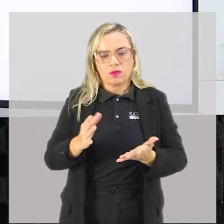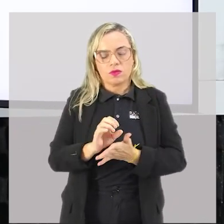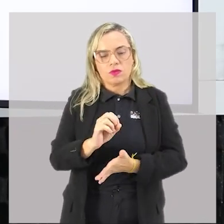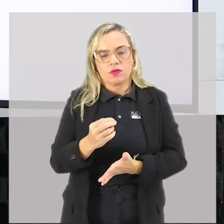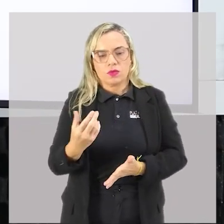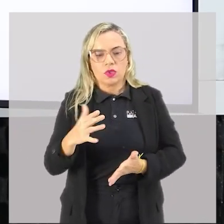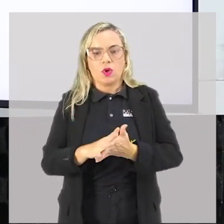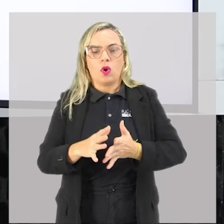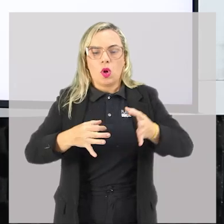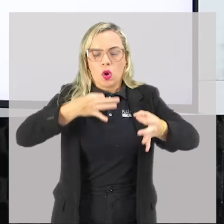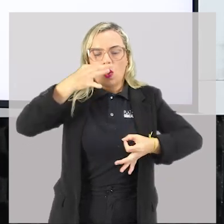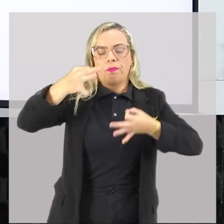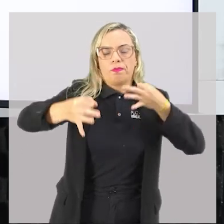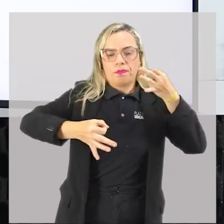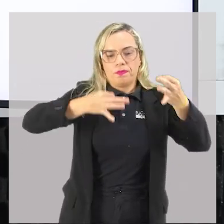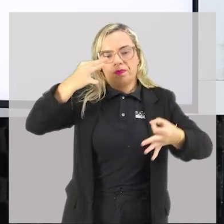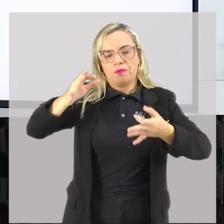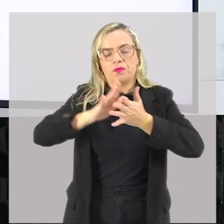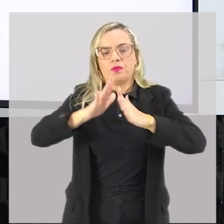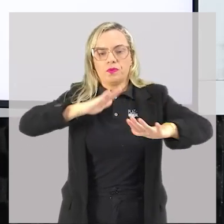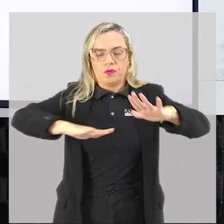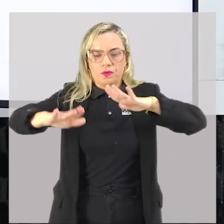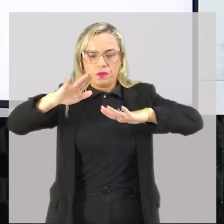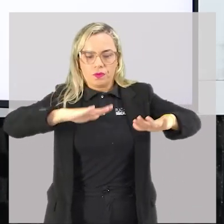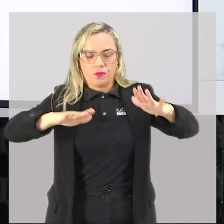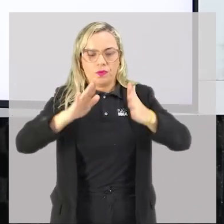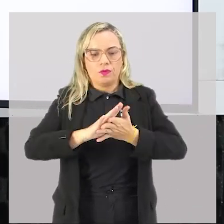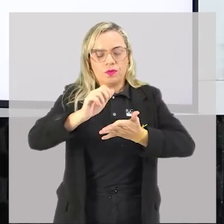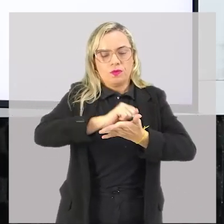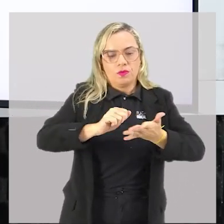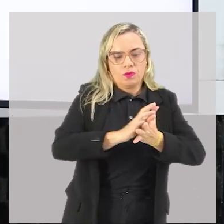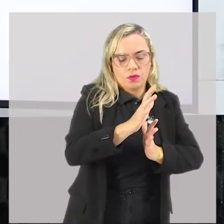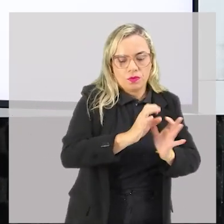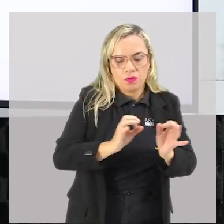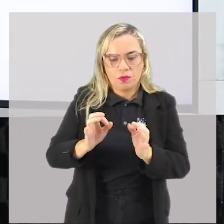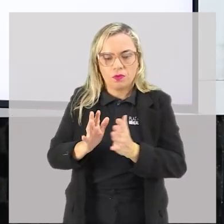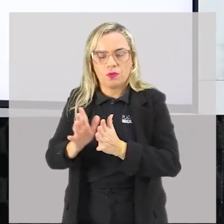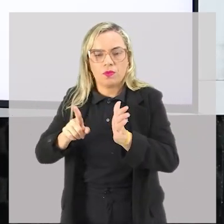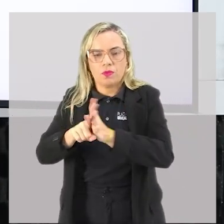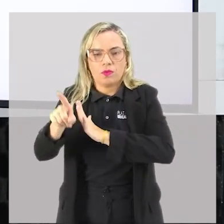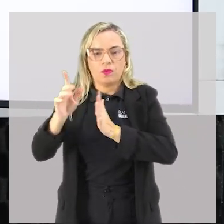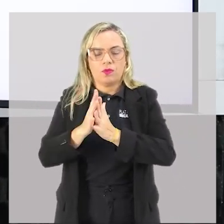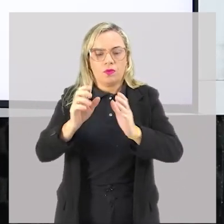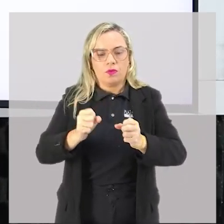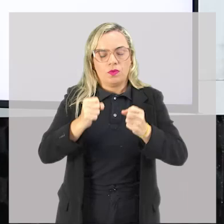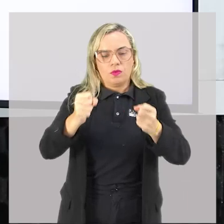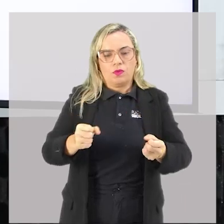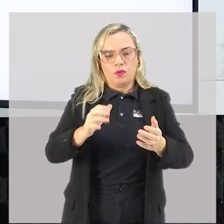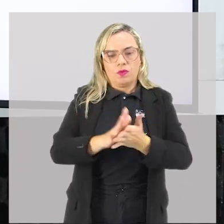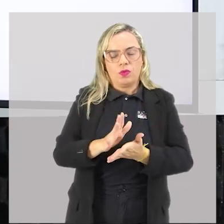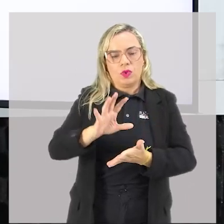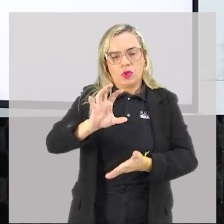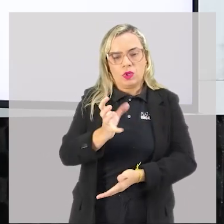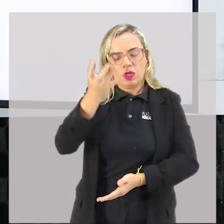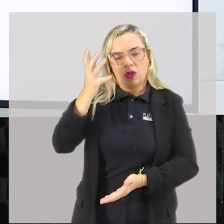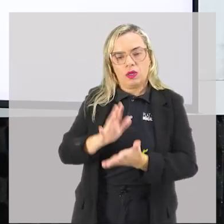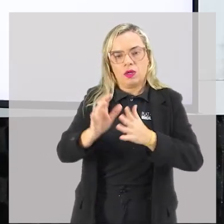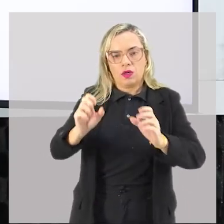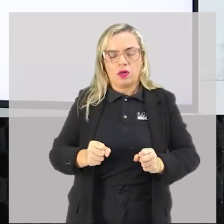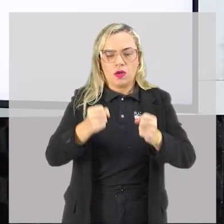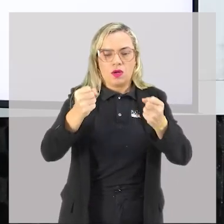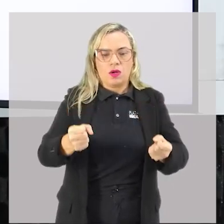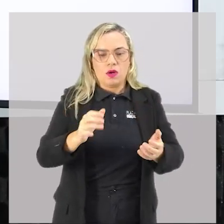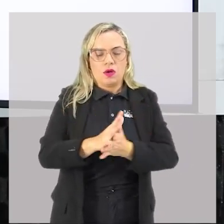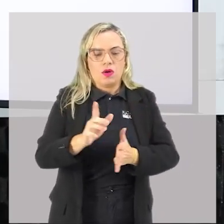ou opinativas. Então, dependendo da formulação da pergunta, ela pode ser uma pergunta que apresenta fatos ou ela pode ser